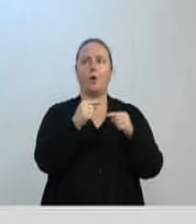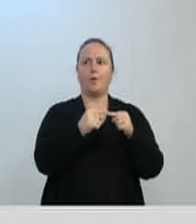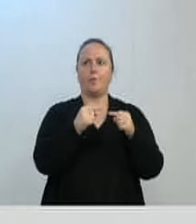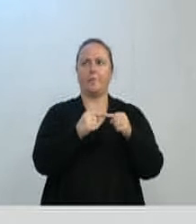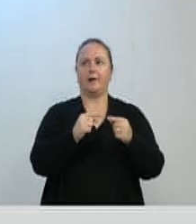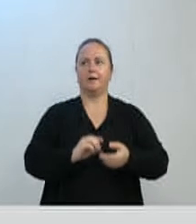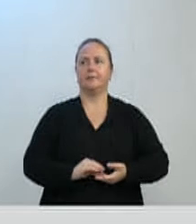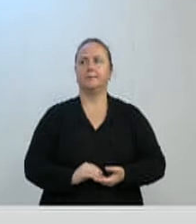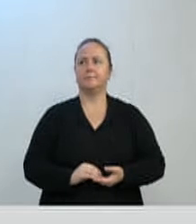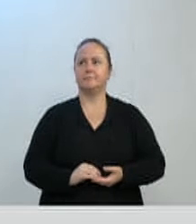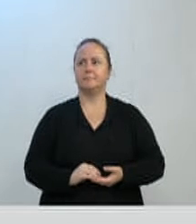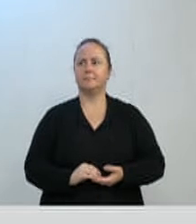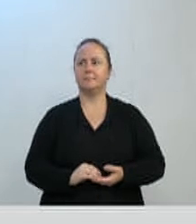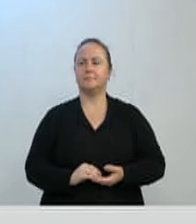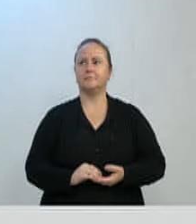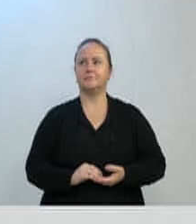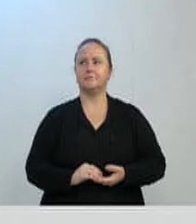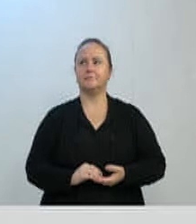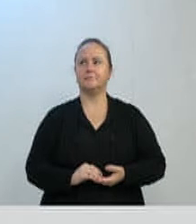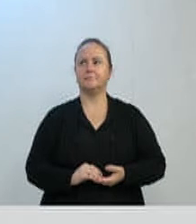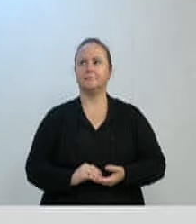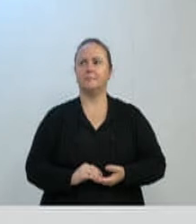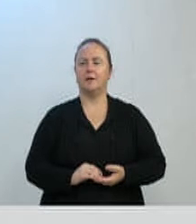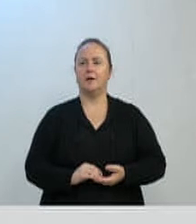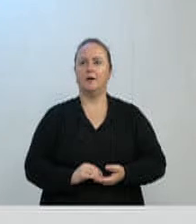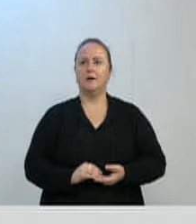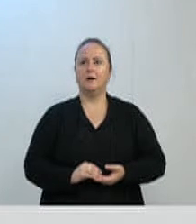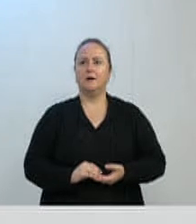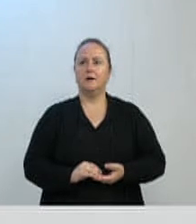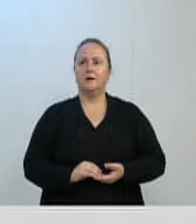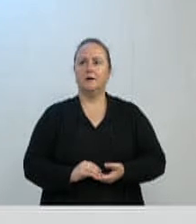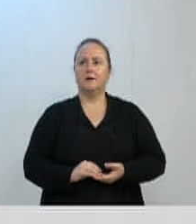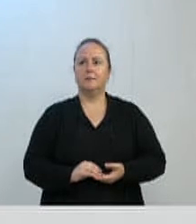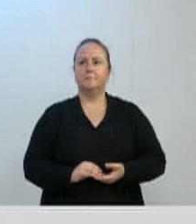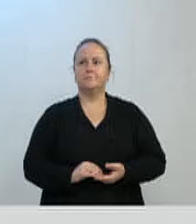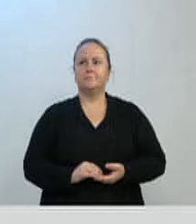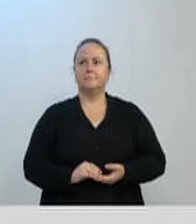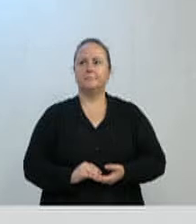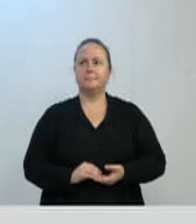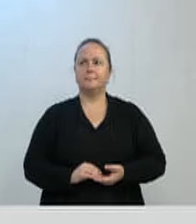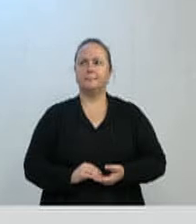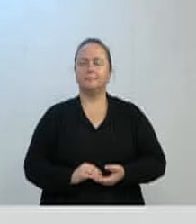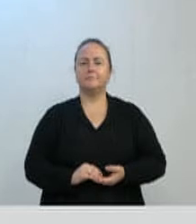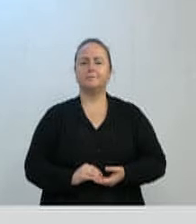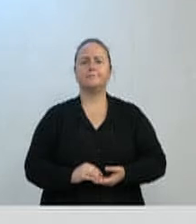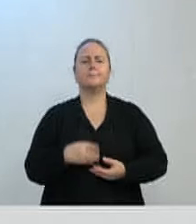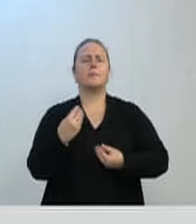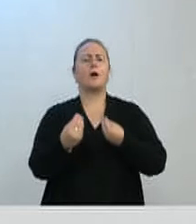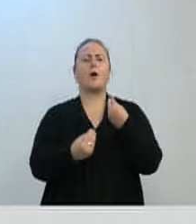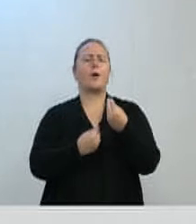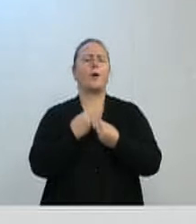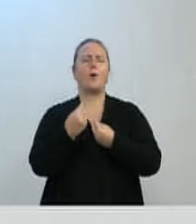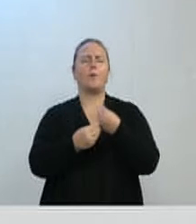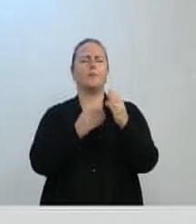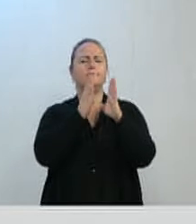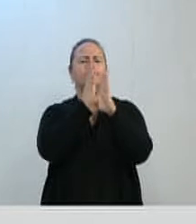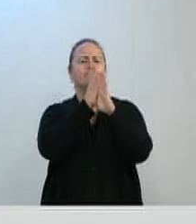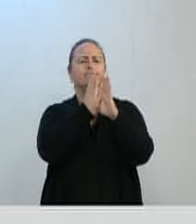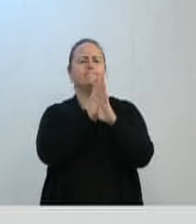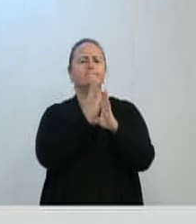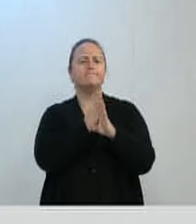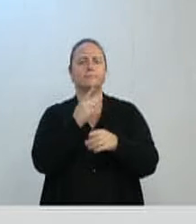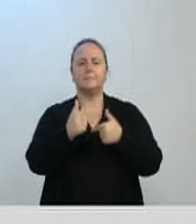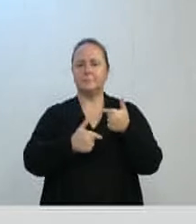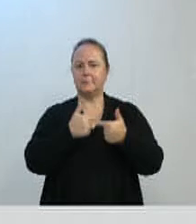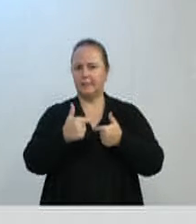Aí, como é que foi feito esse trabalho? Para identificar as casas.